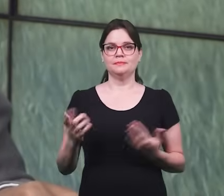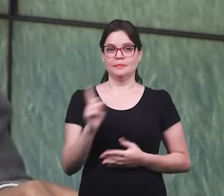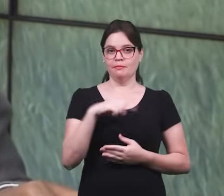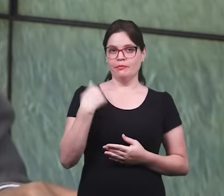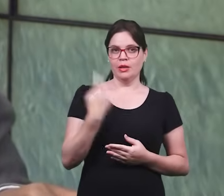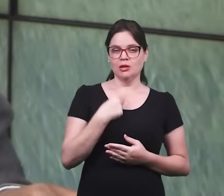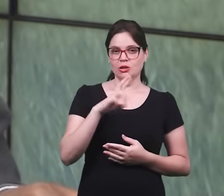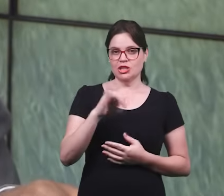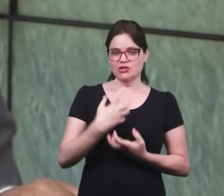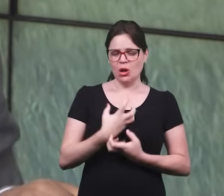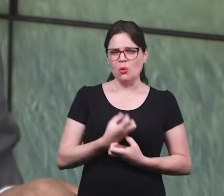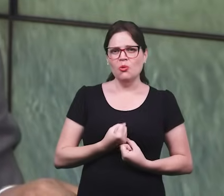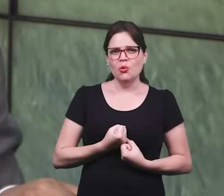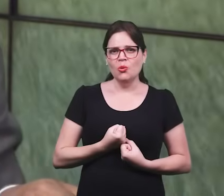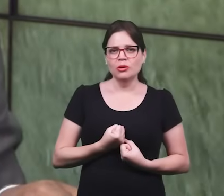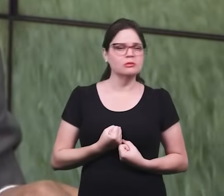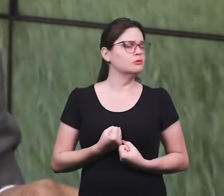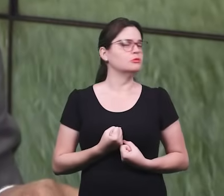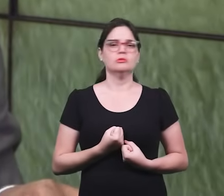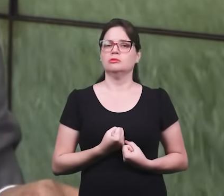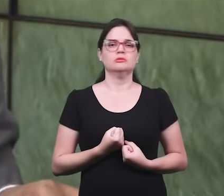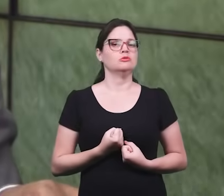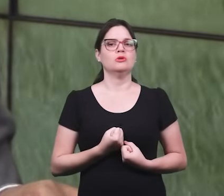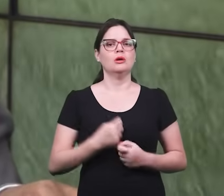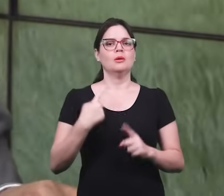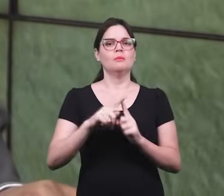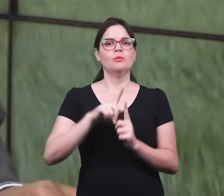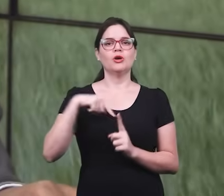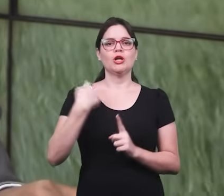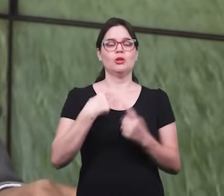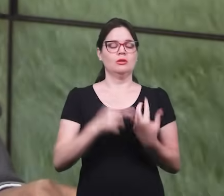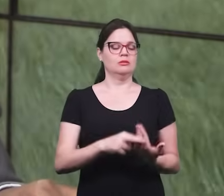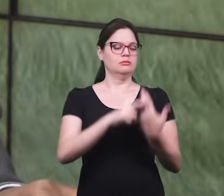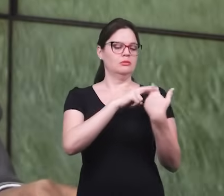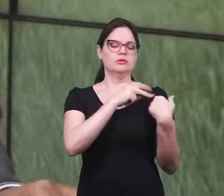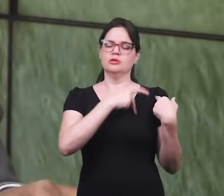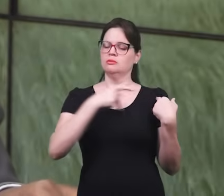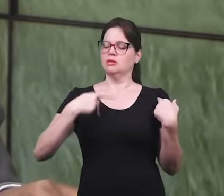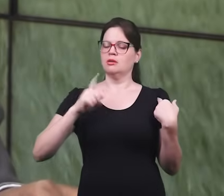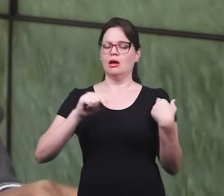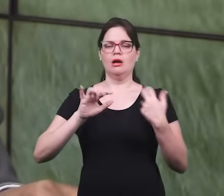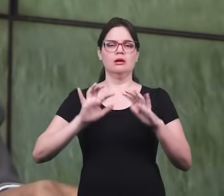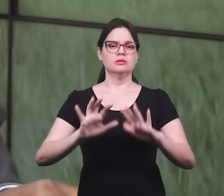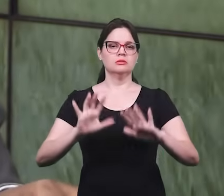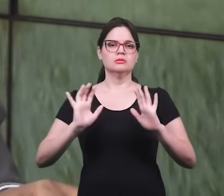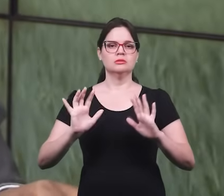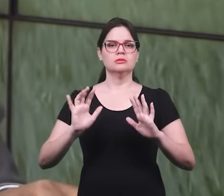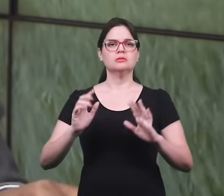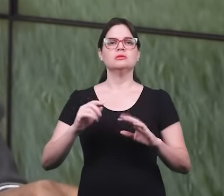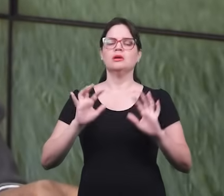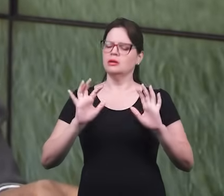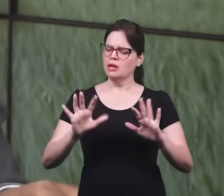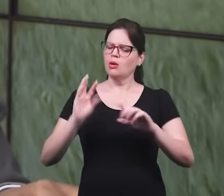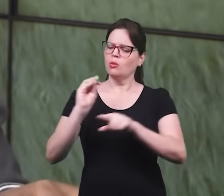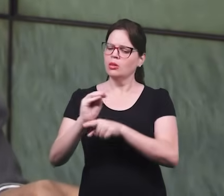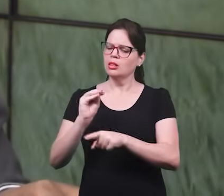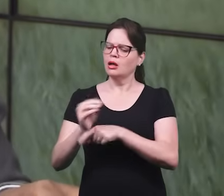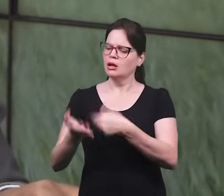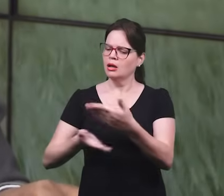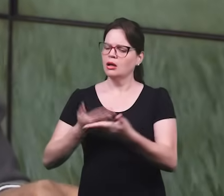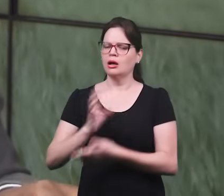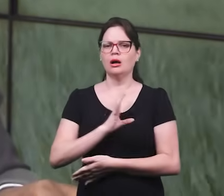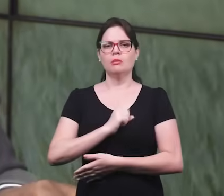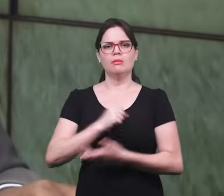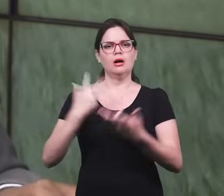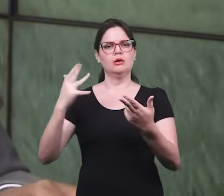essas frustrações não não porque o nosso papel como pastor É exatamente esse Amar como